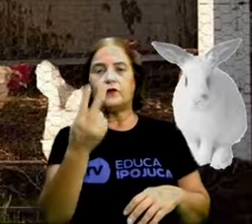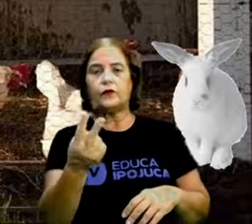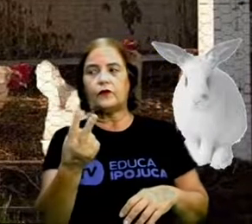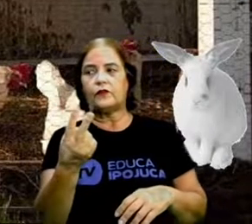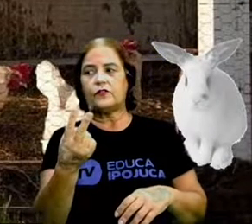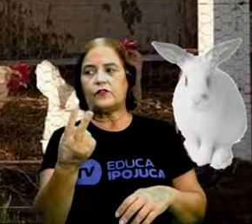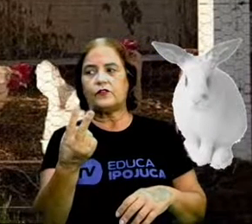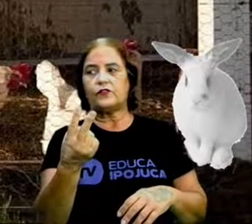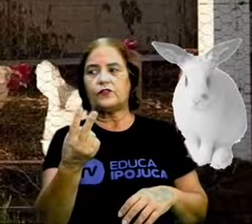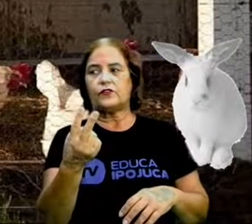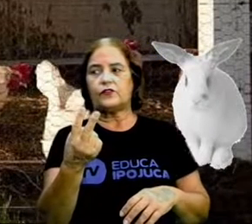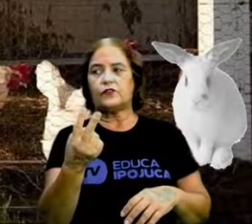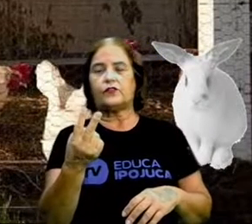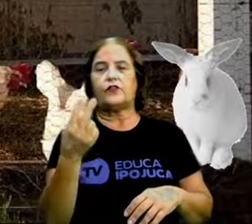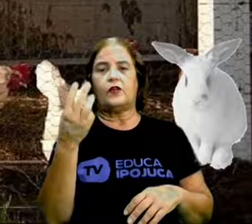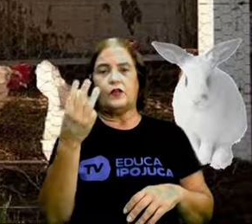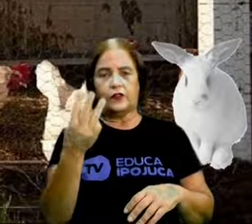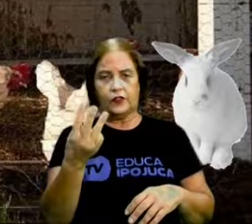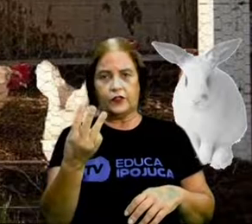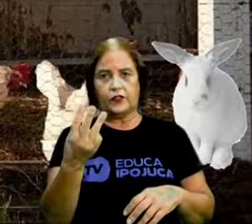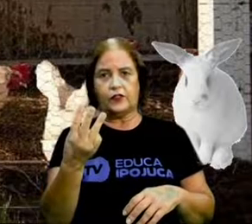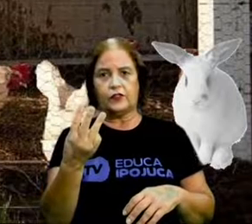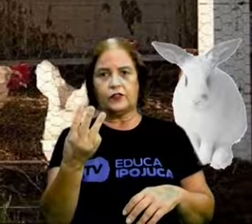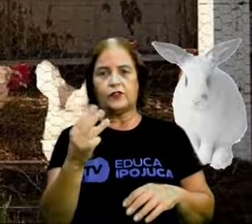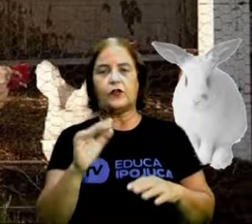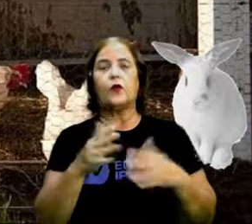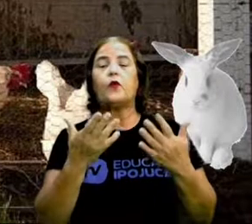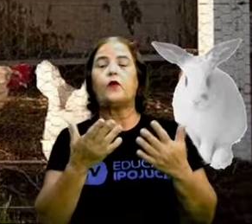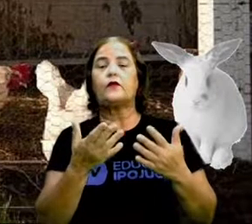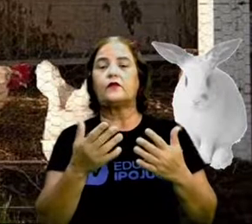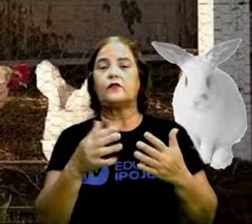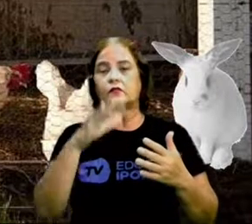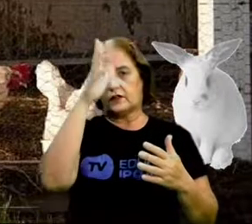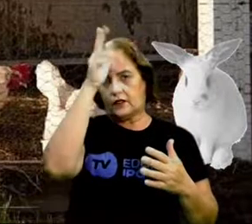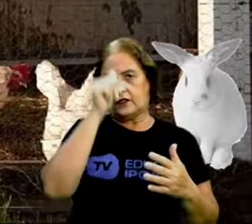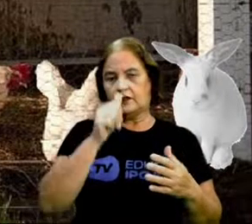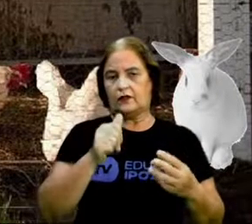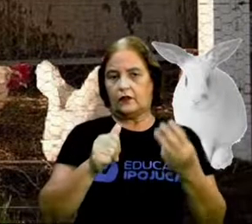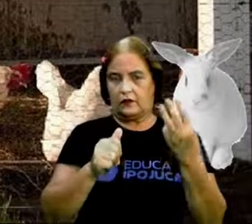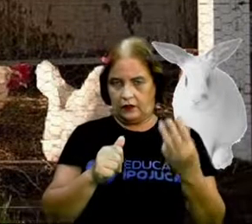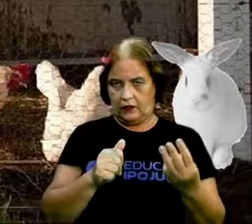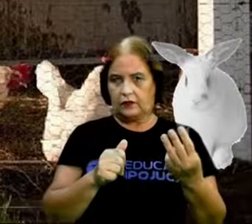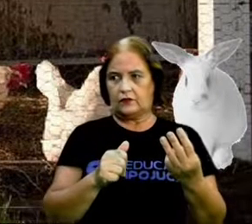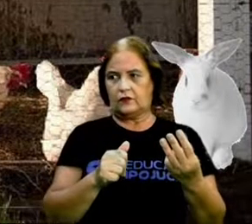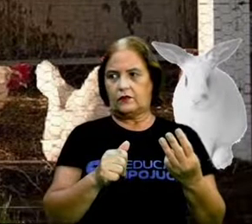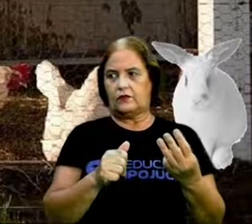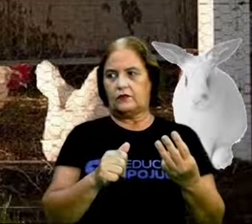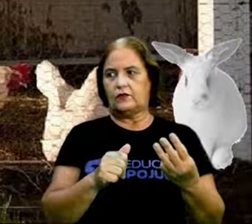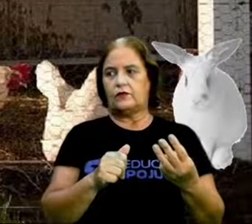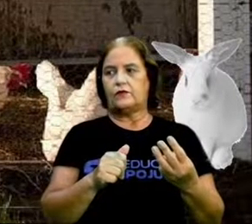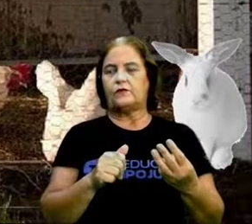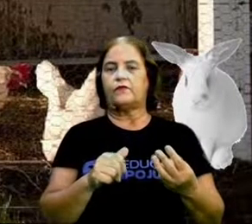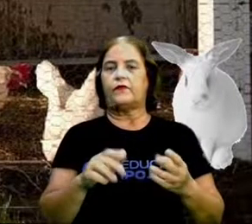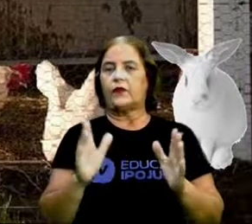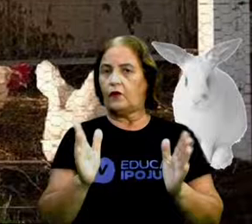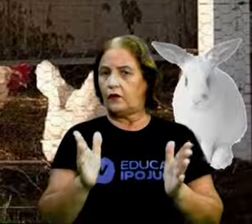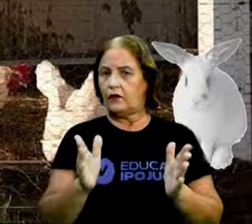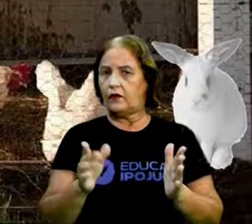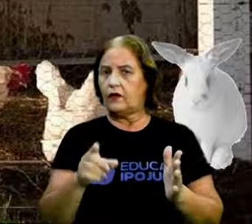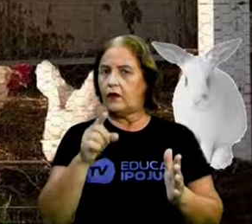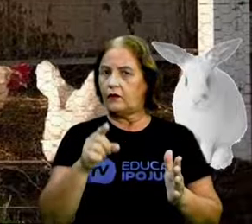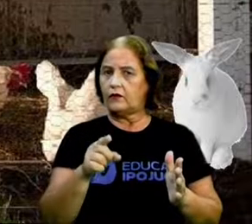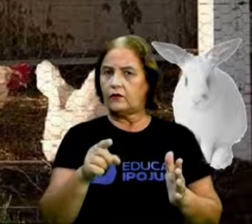1, 2, 3. Tem um coelhinho ali no cantinho. E quantas galinhas? 3 galinhas. Olha aí. Você agora não